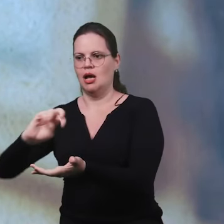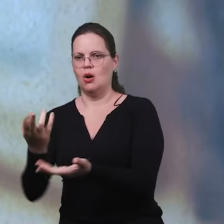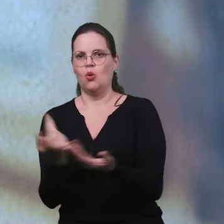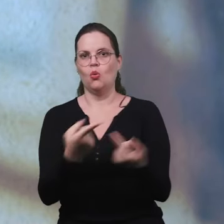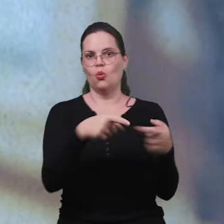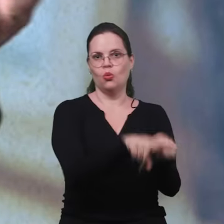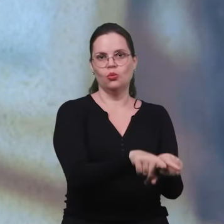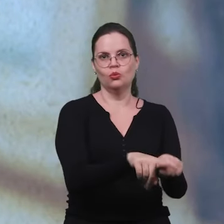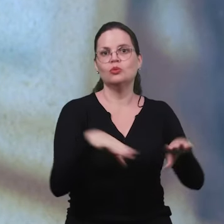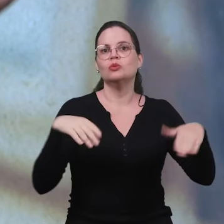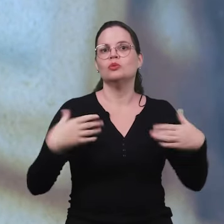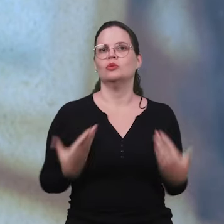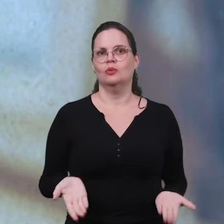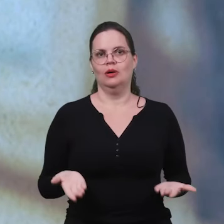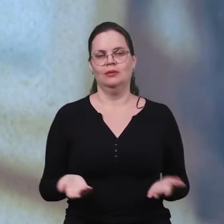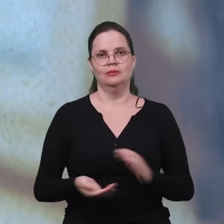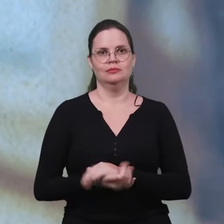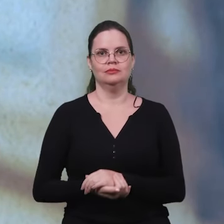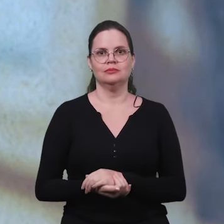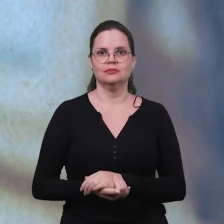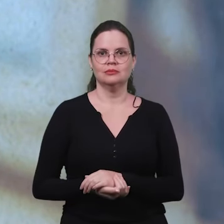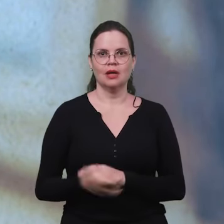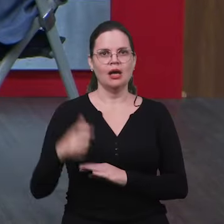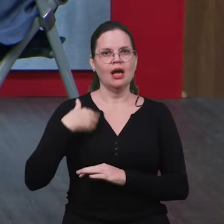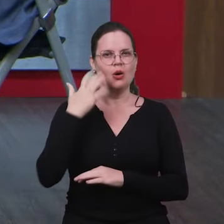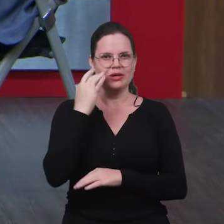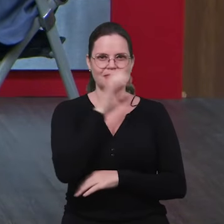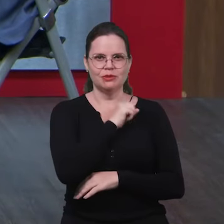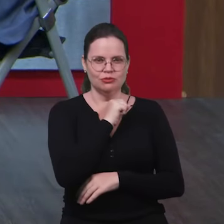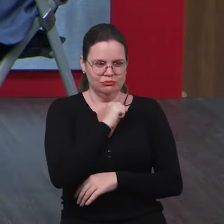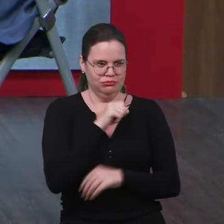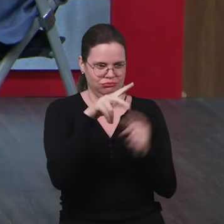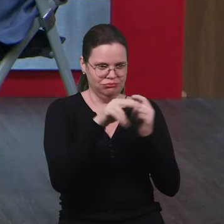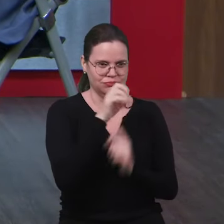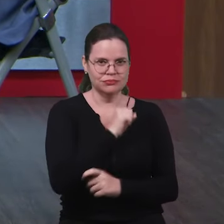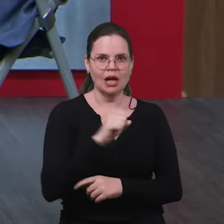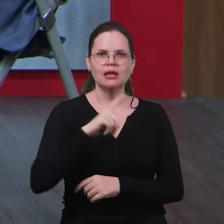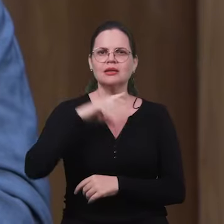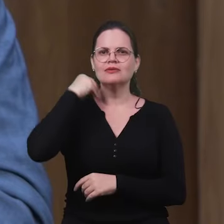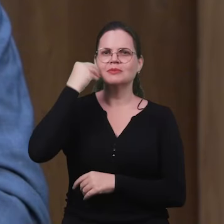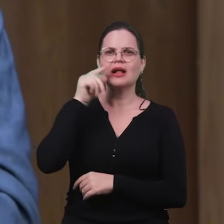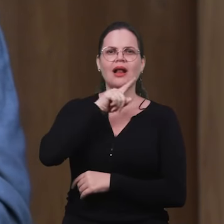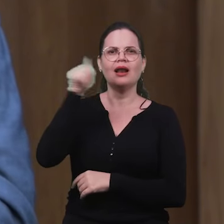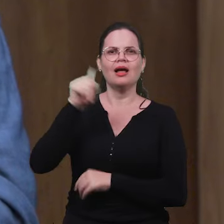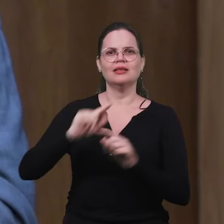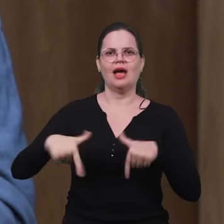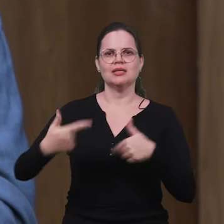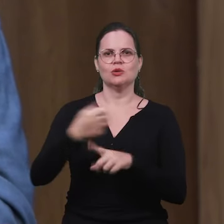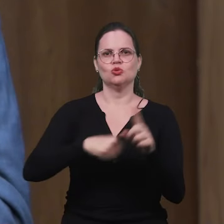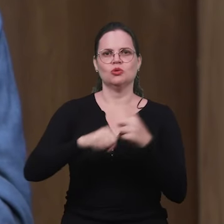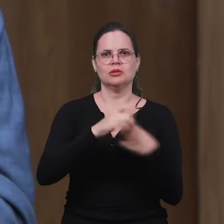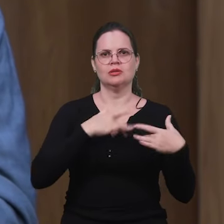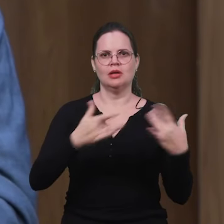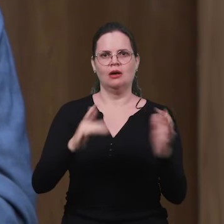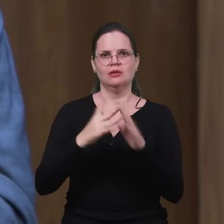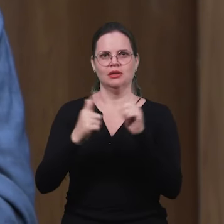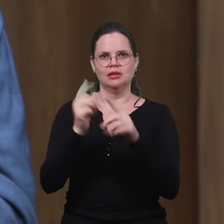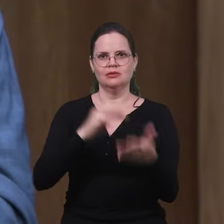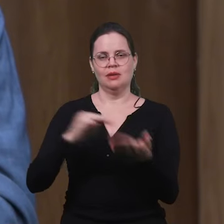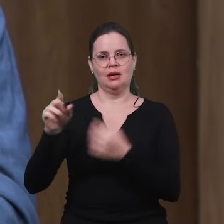estável? Recente, inclusive... Nós tivemos, só te interrompendo um pouco, nós tivemos até uma experiência na ação social da